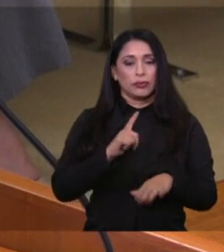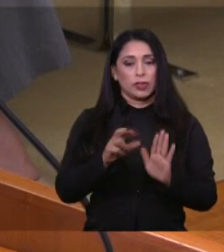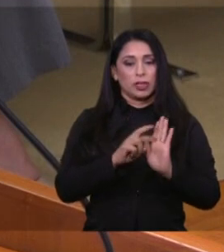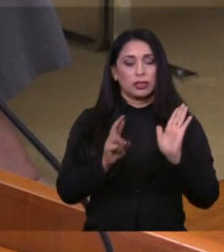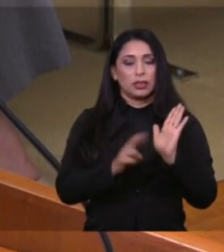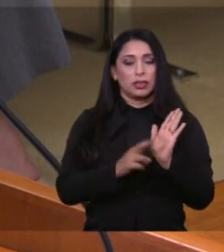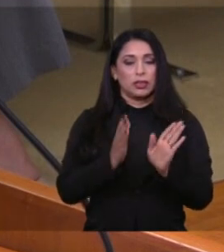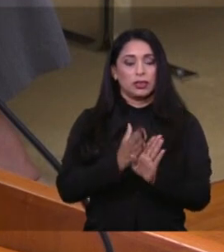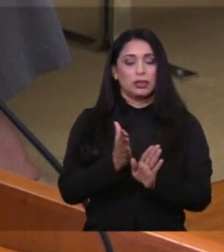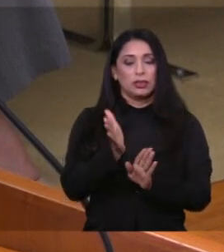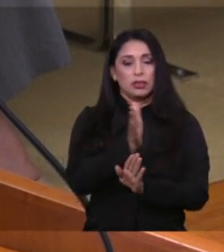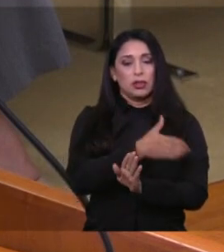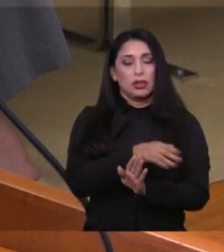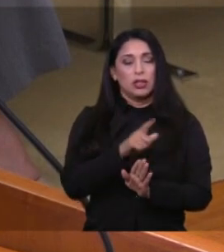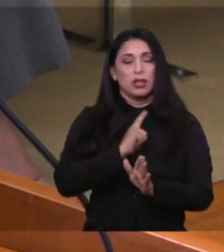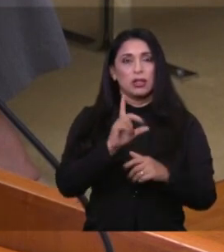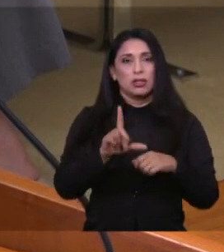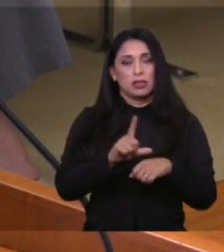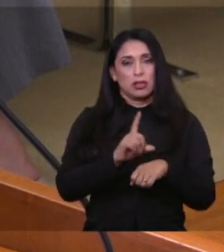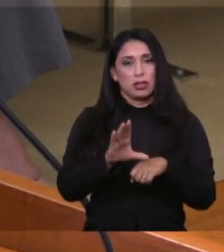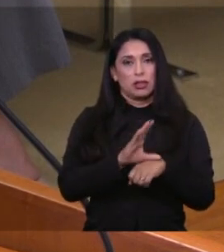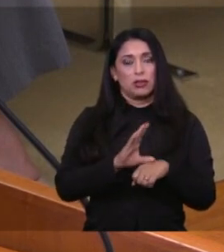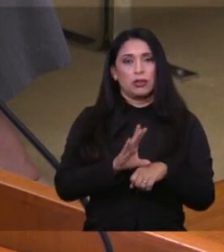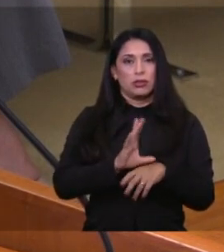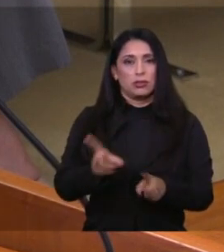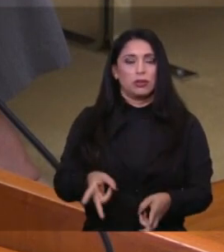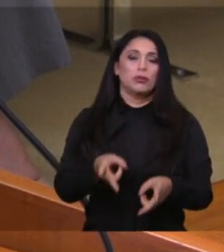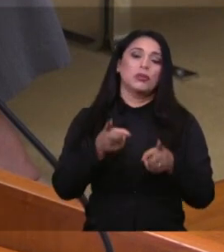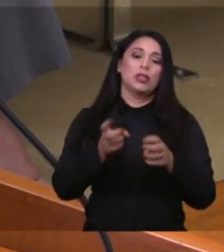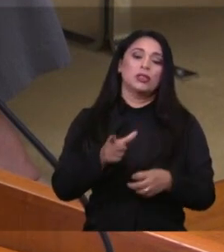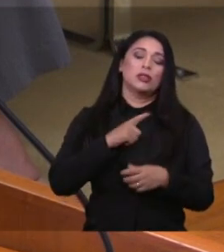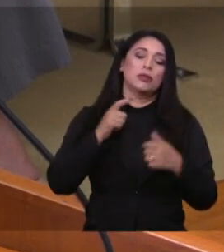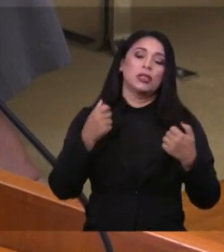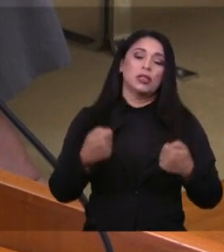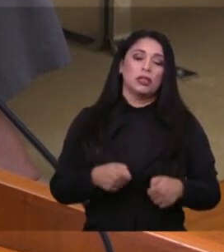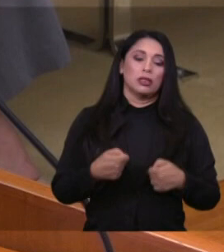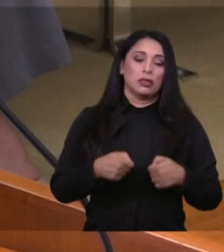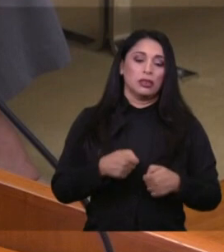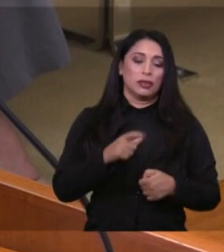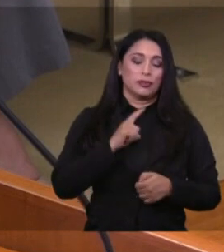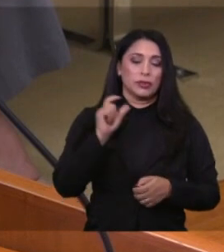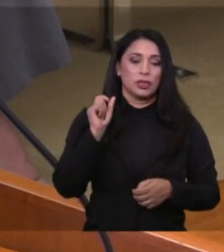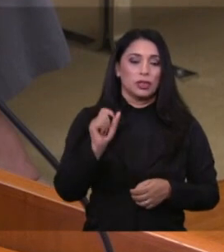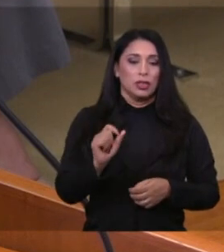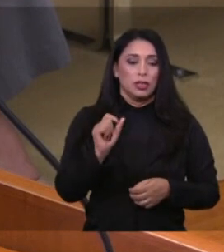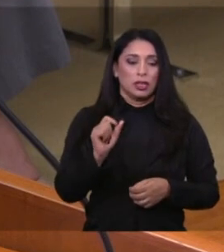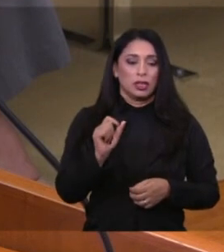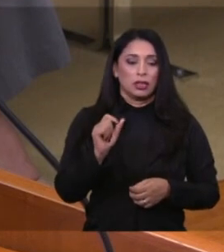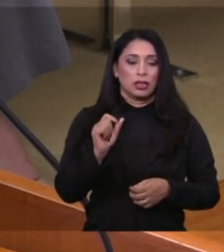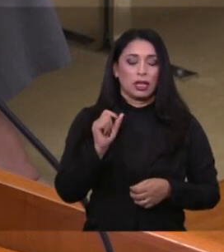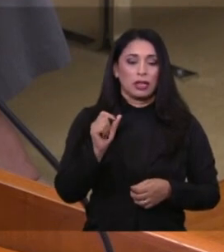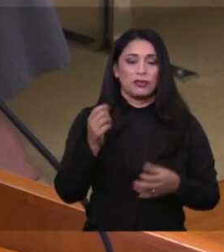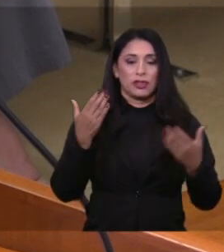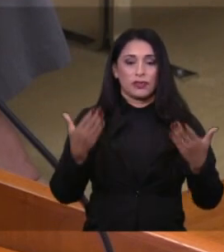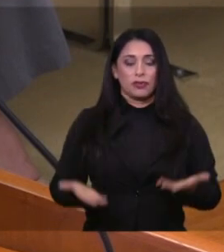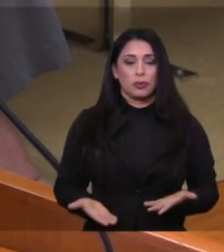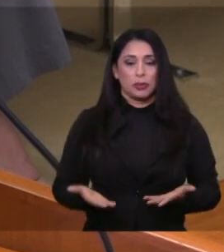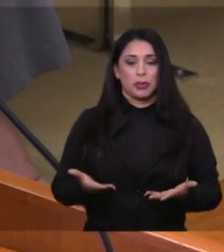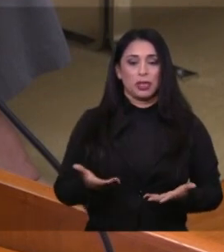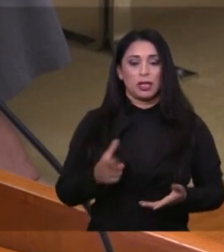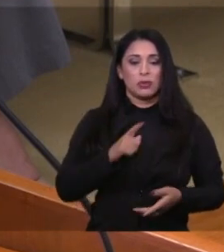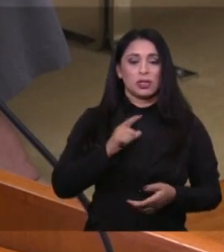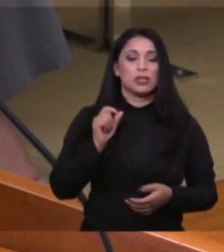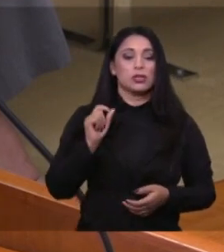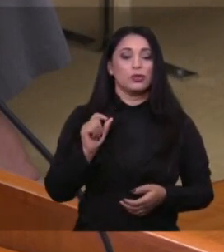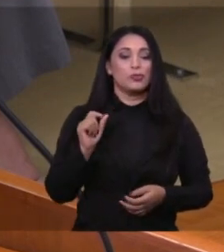de anterioridade, a Constituição identifica a necessidade de proteger a segurança jurídica e de evitar que o contribuinte